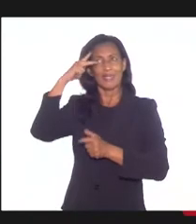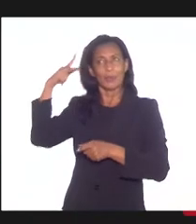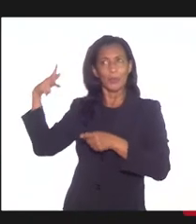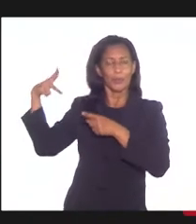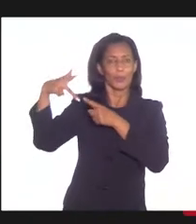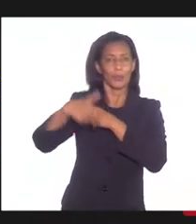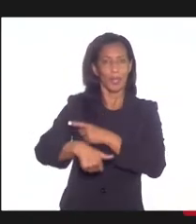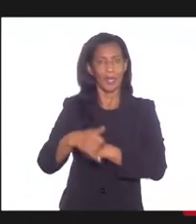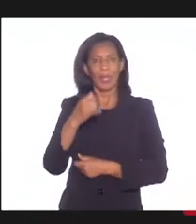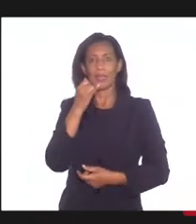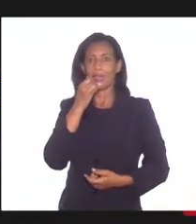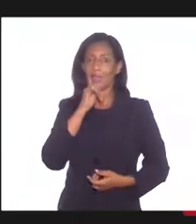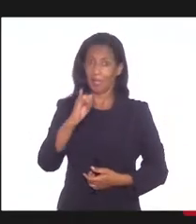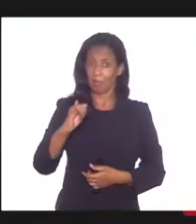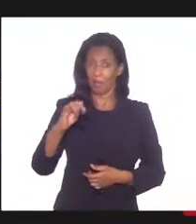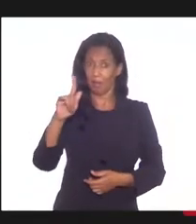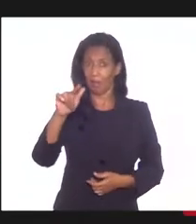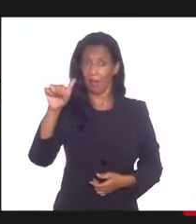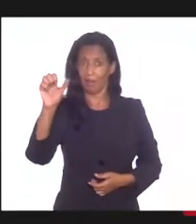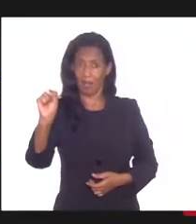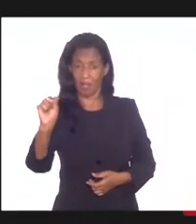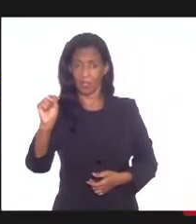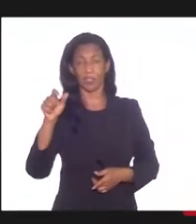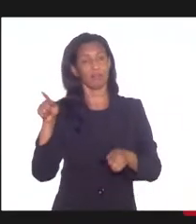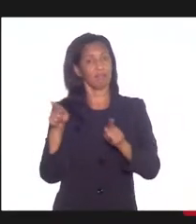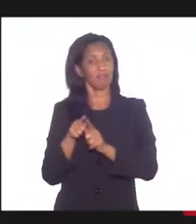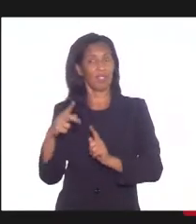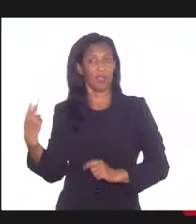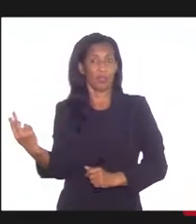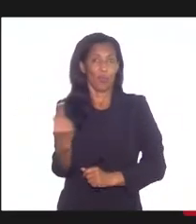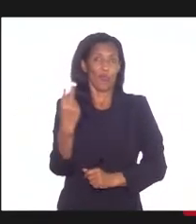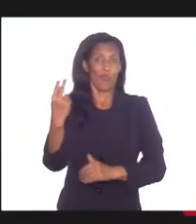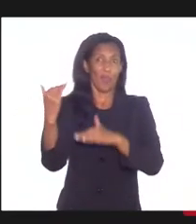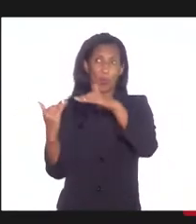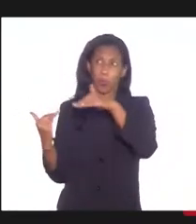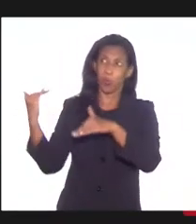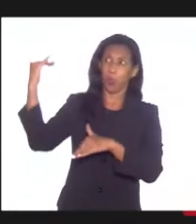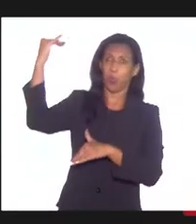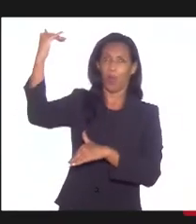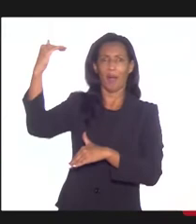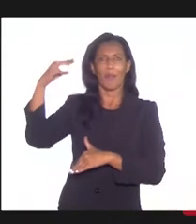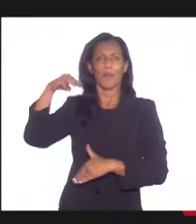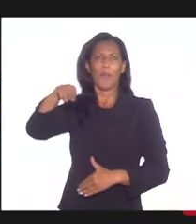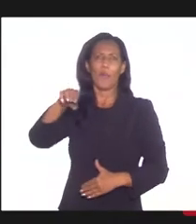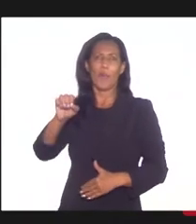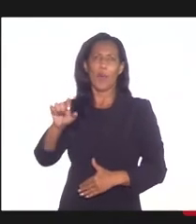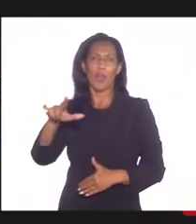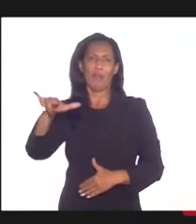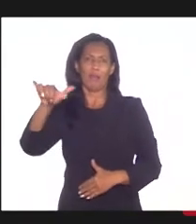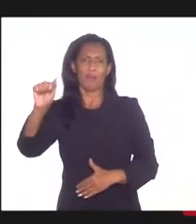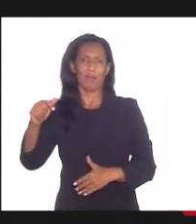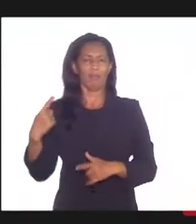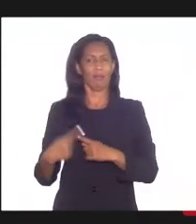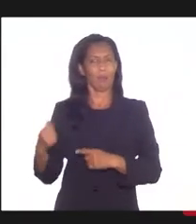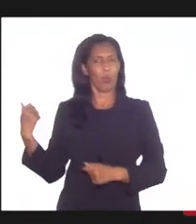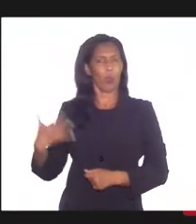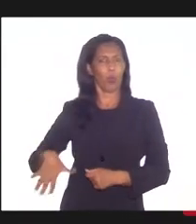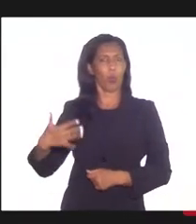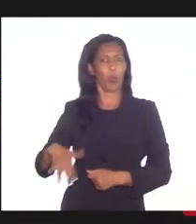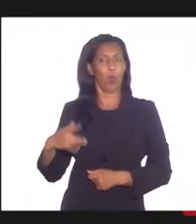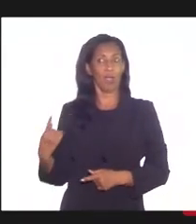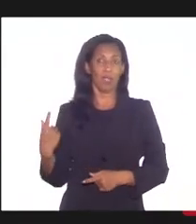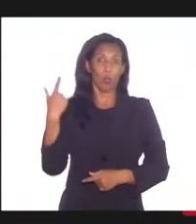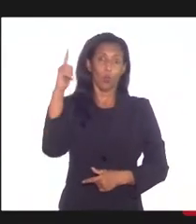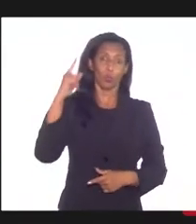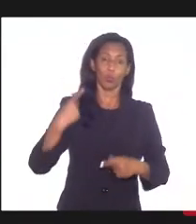paradigma que as termoelétricas a gás estão indo com um valor muito elevado por conta da molécula. E, ao mesmo tempo, a gente lança nessa louca